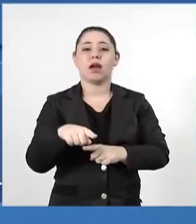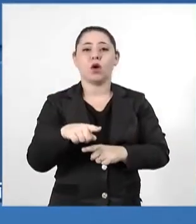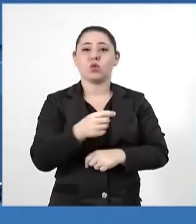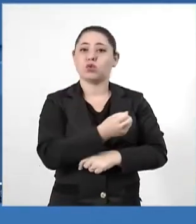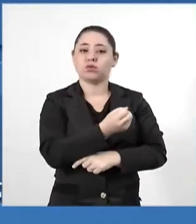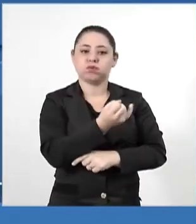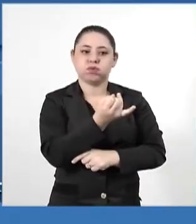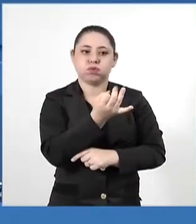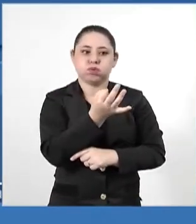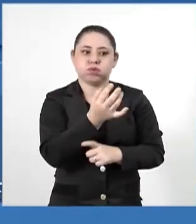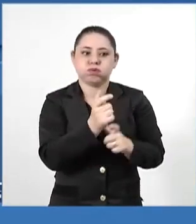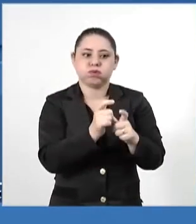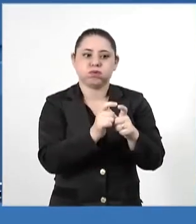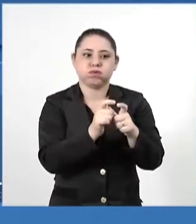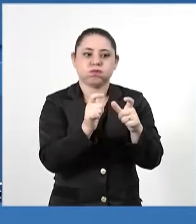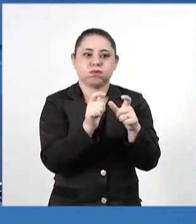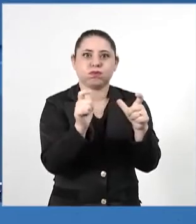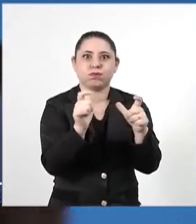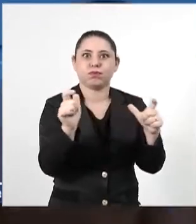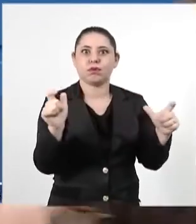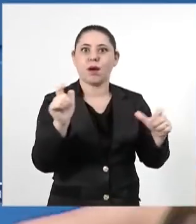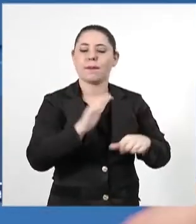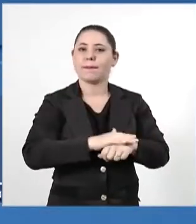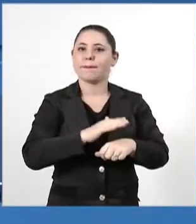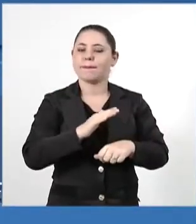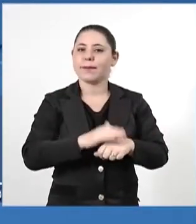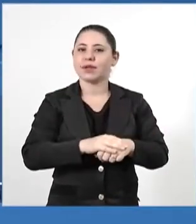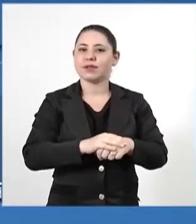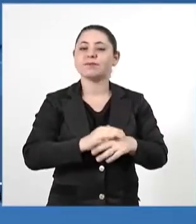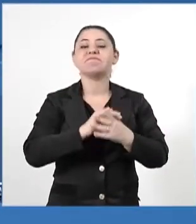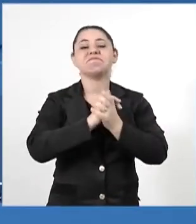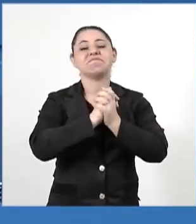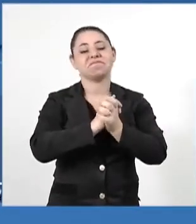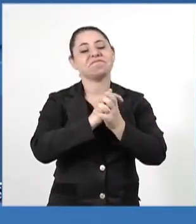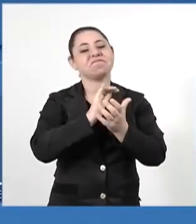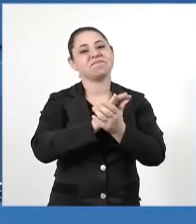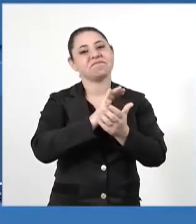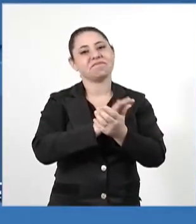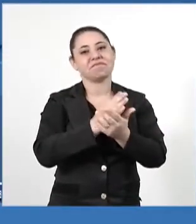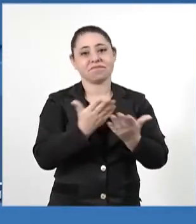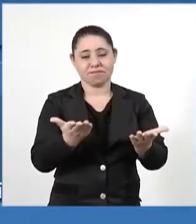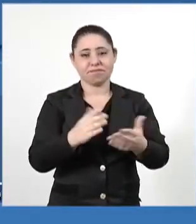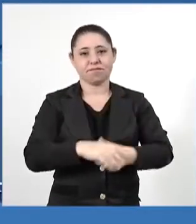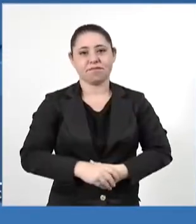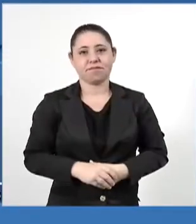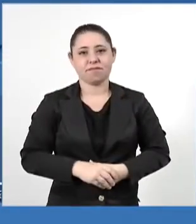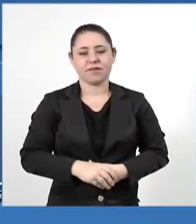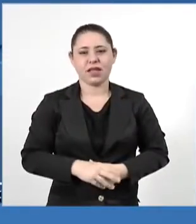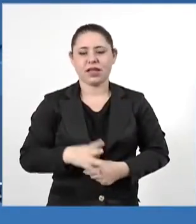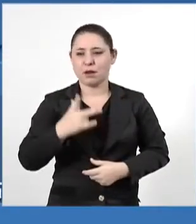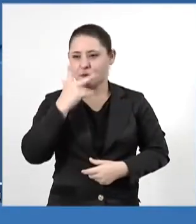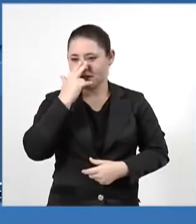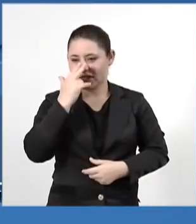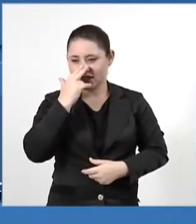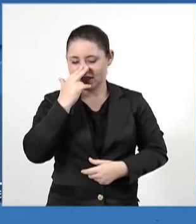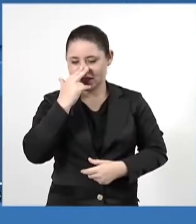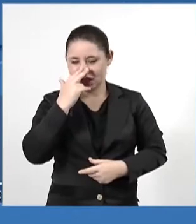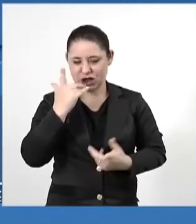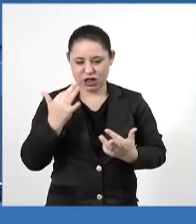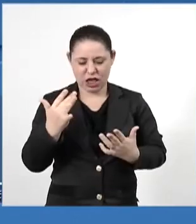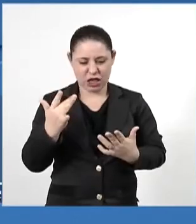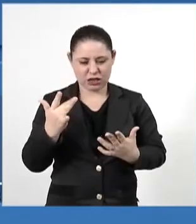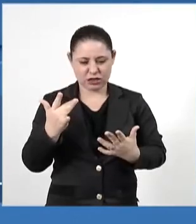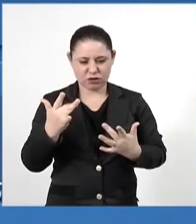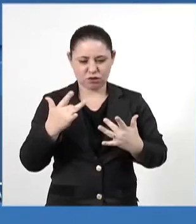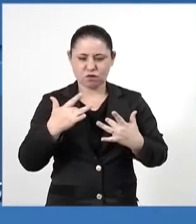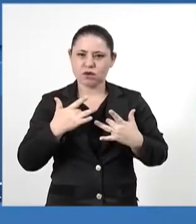que aumenta cada vez mais, né? E a gente parabeniza, né, aqueles que abnegados, aqueles vocacionados